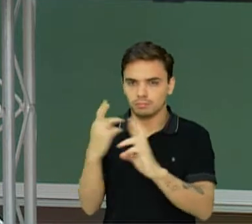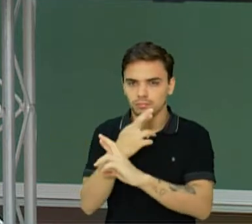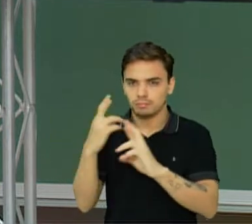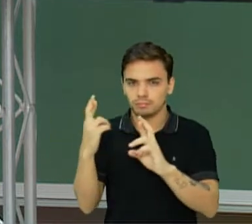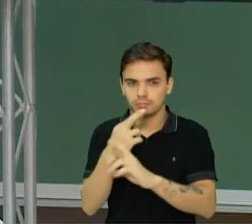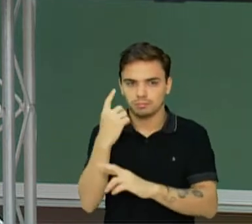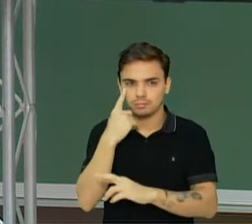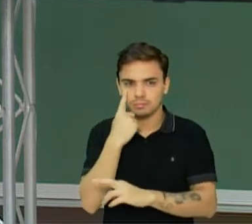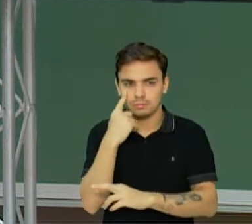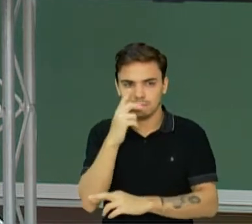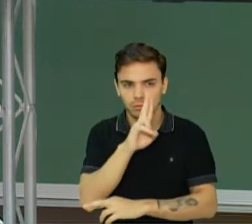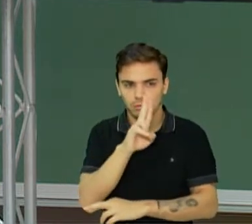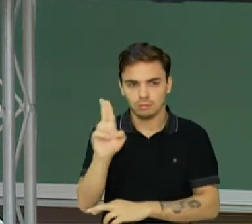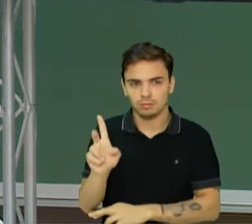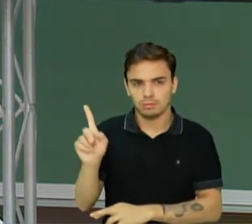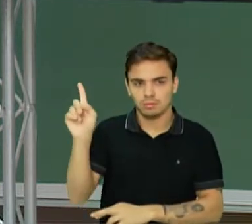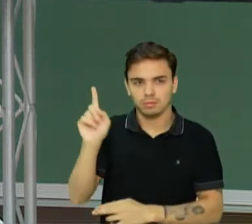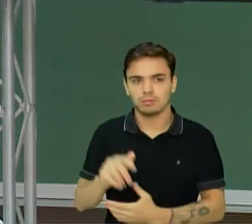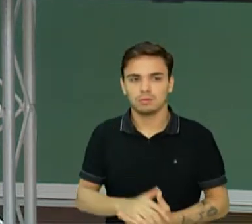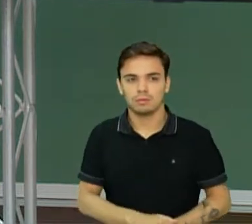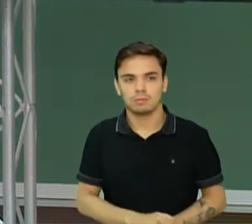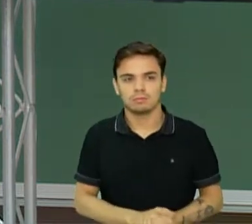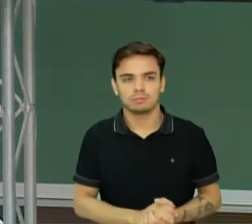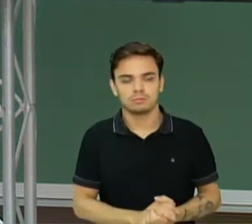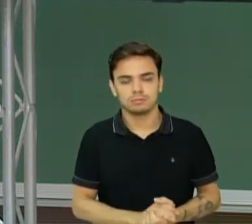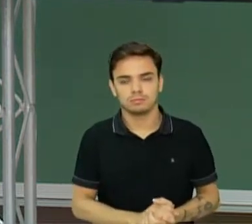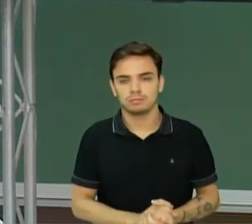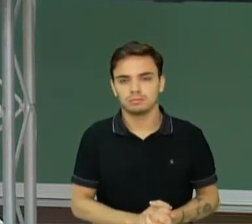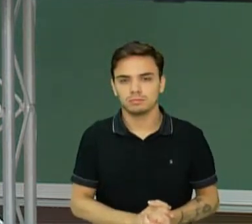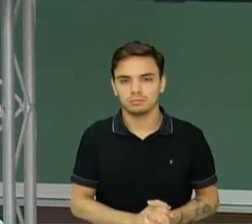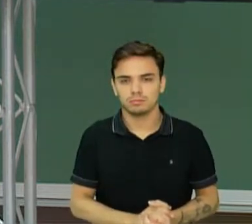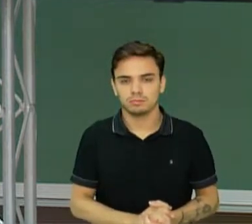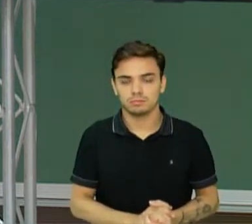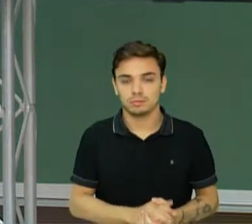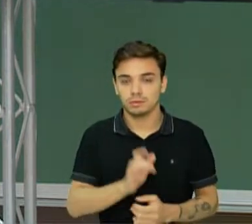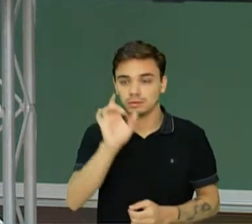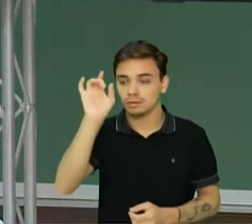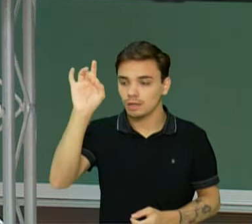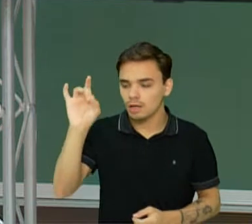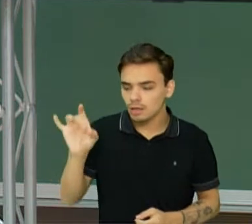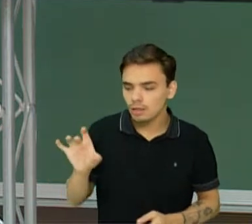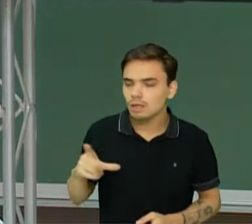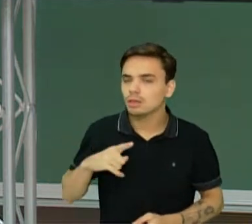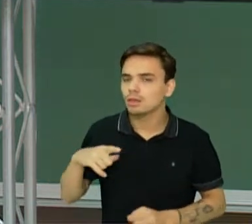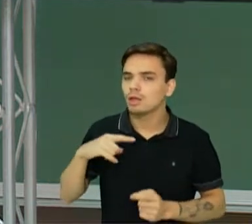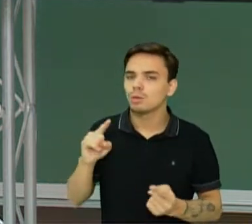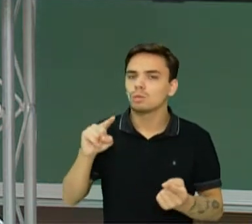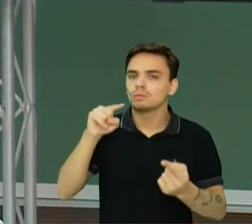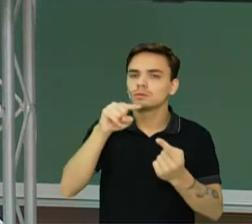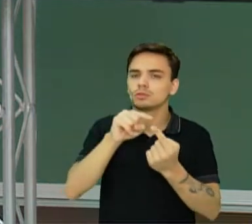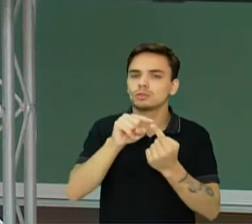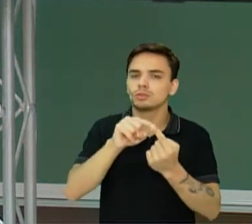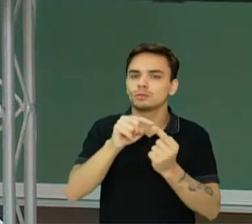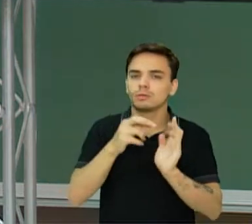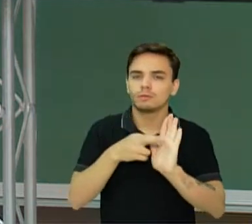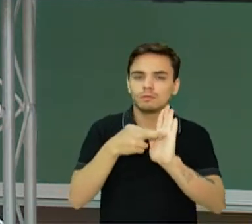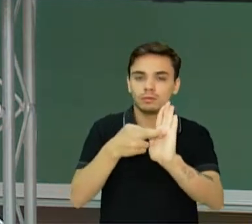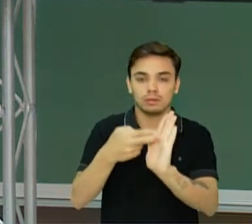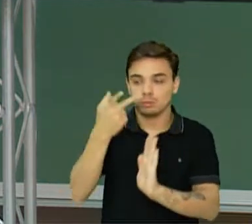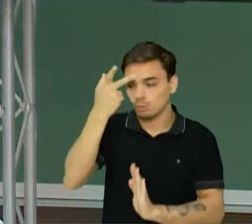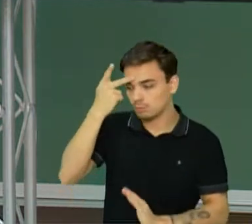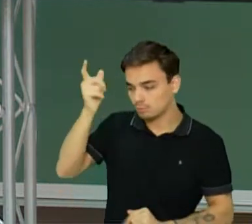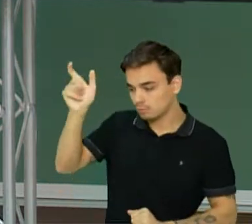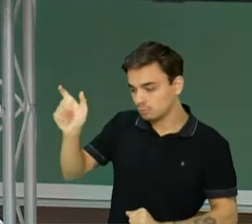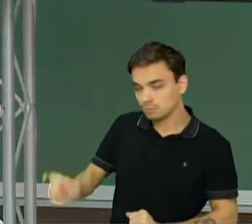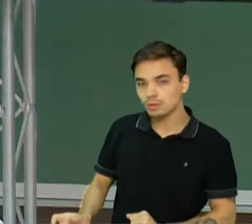which, whose e who. Cada um tem uma função de se referir ou a uma pessoa,